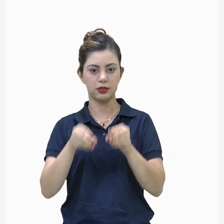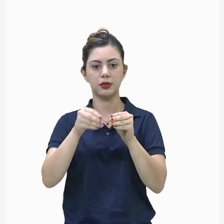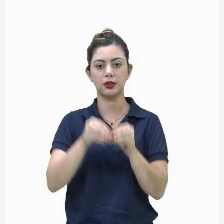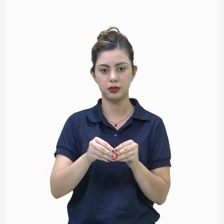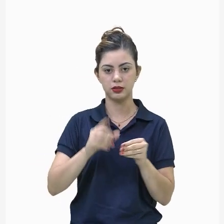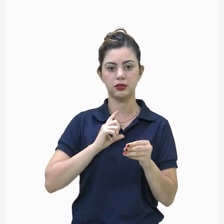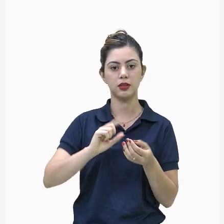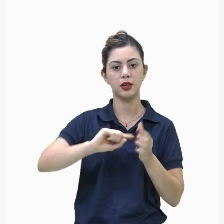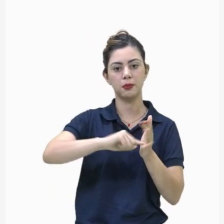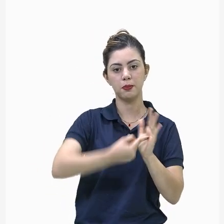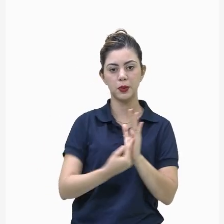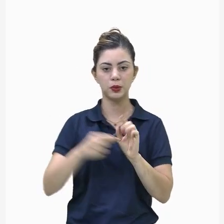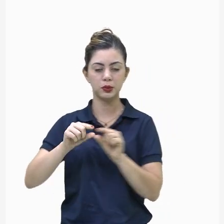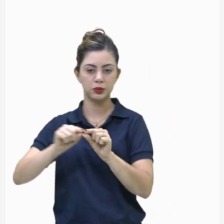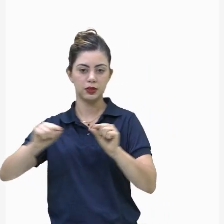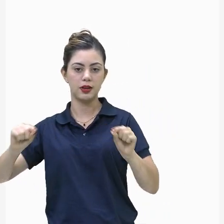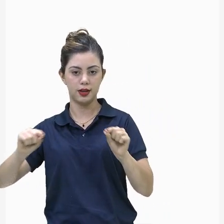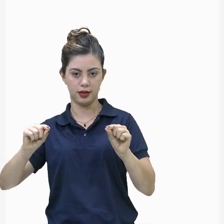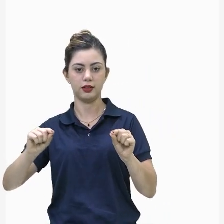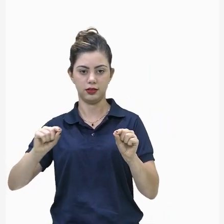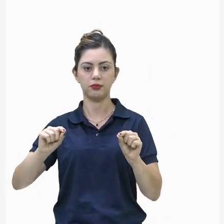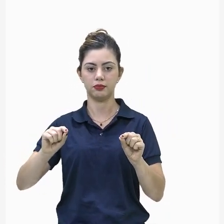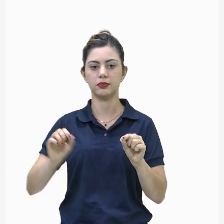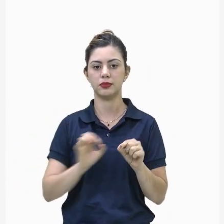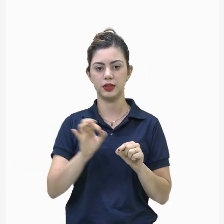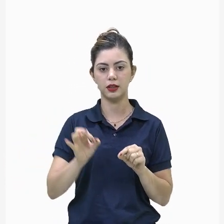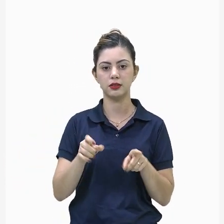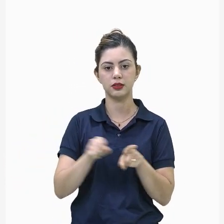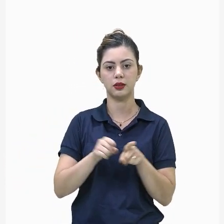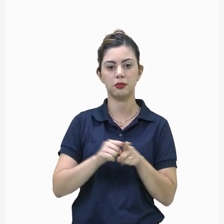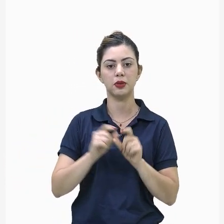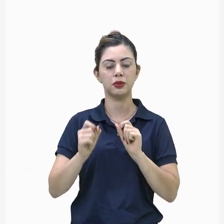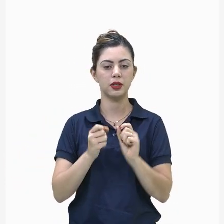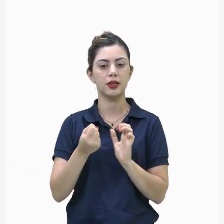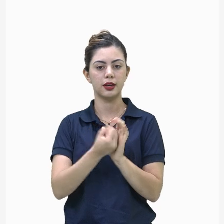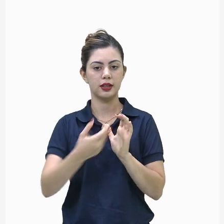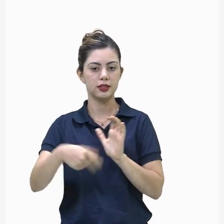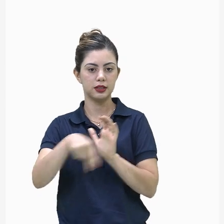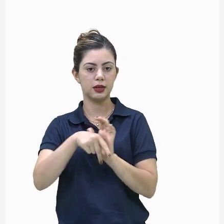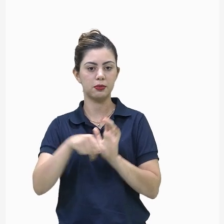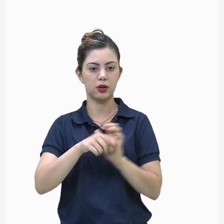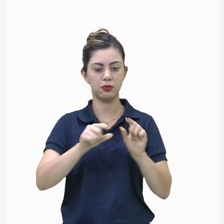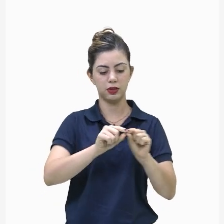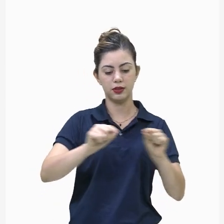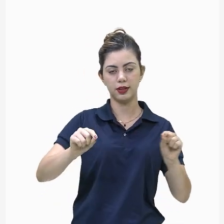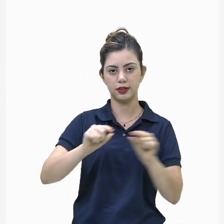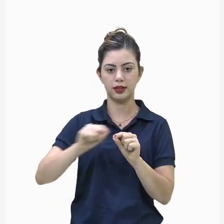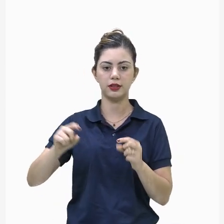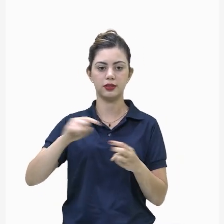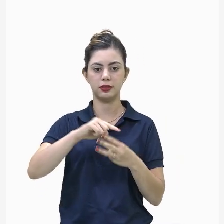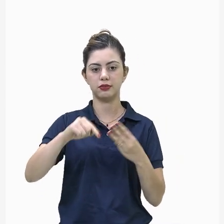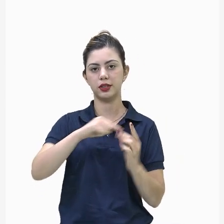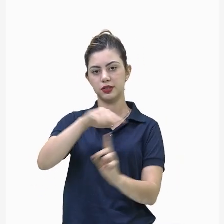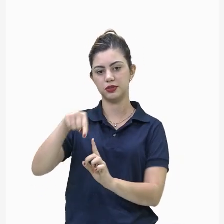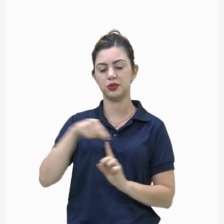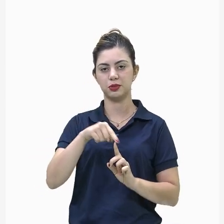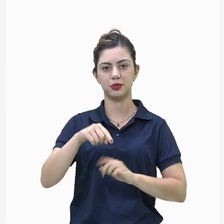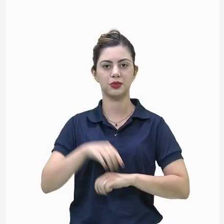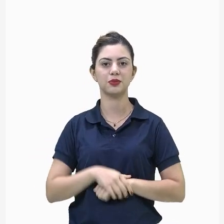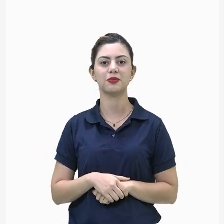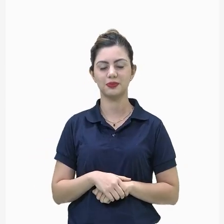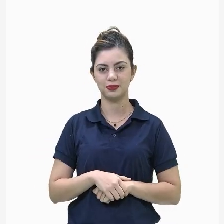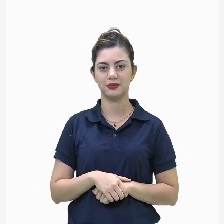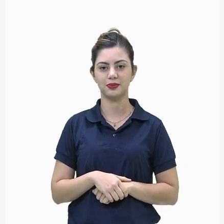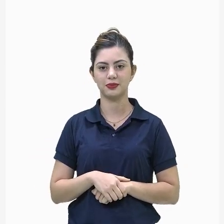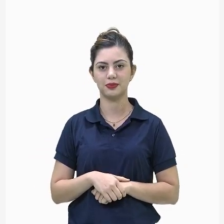reta, distância entre ponto e reta, posições relativas entre retas, retas paralelas, retas concorrentes